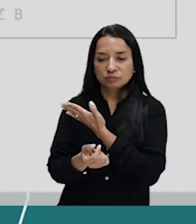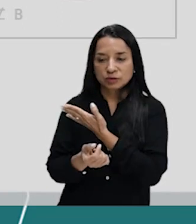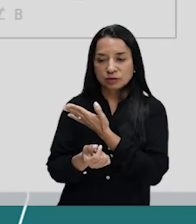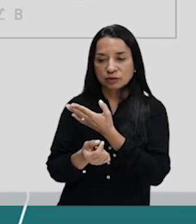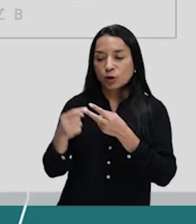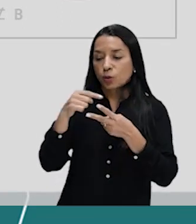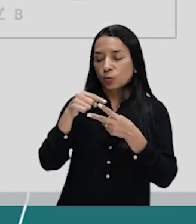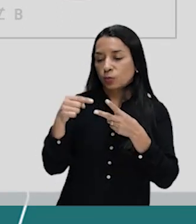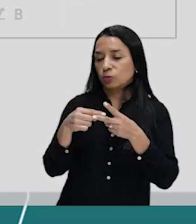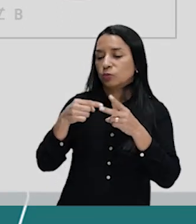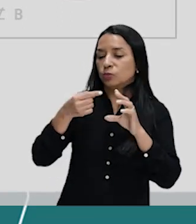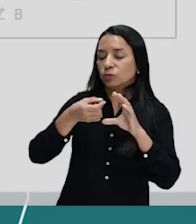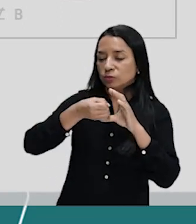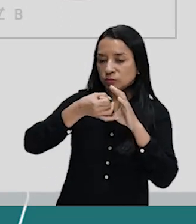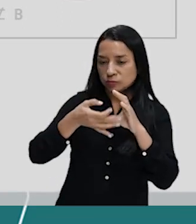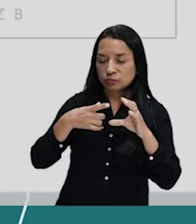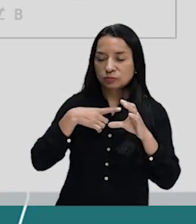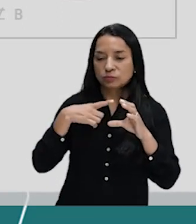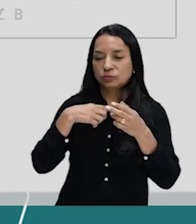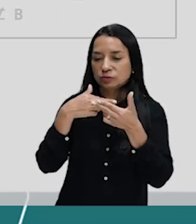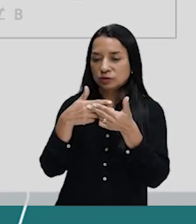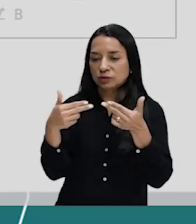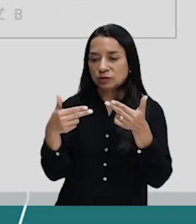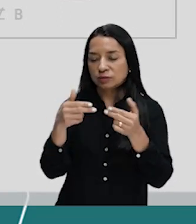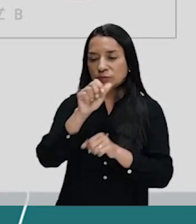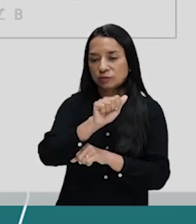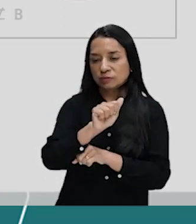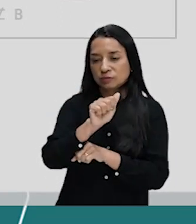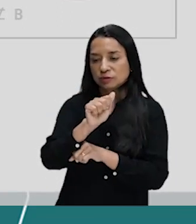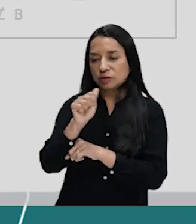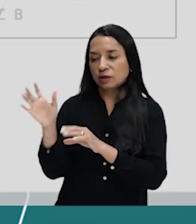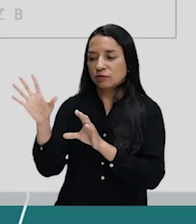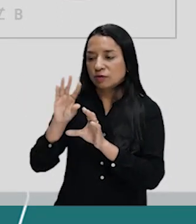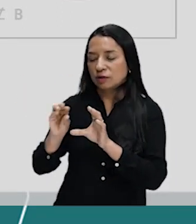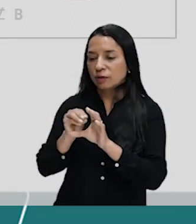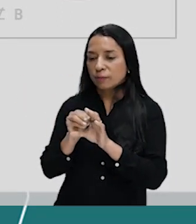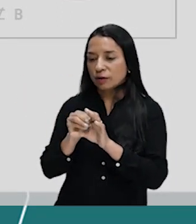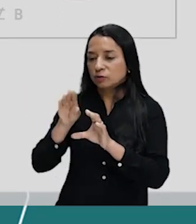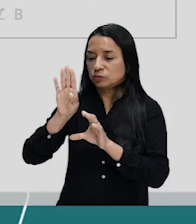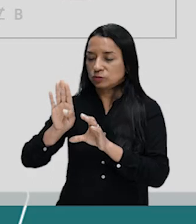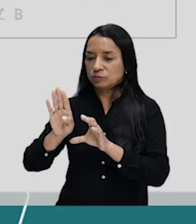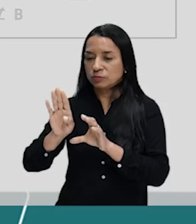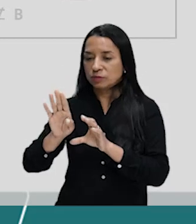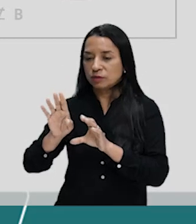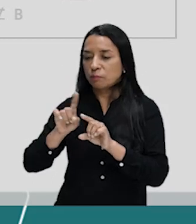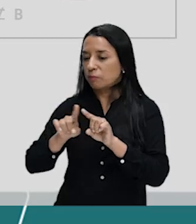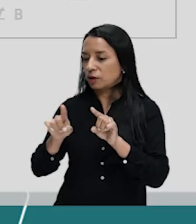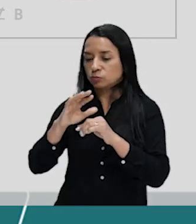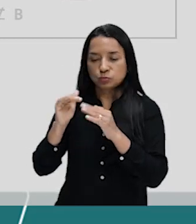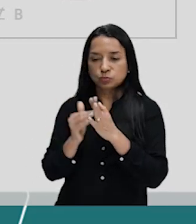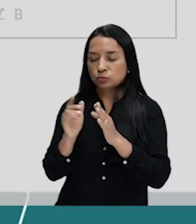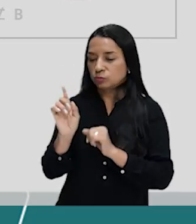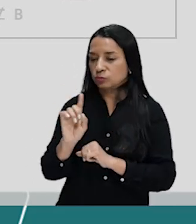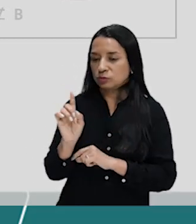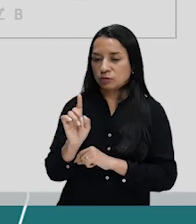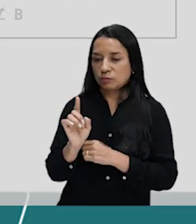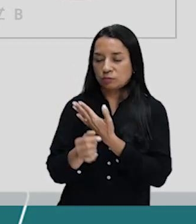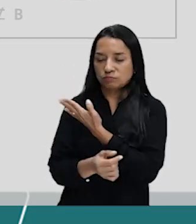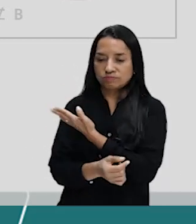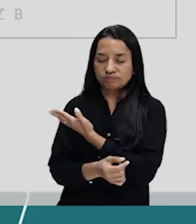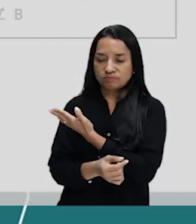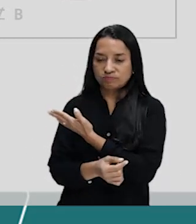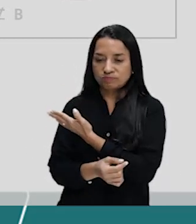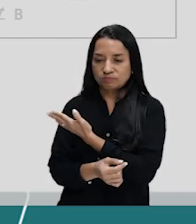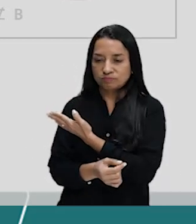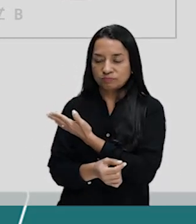conjuntos, existem elementos de A que fazem parte do conjunto B, mas não todos. Então, nessa região aqui, ó,